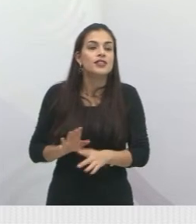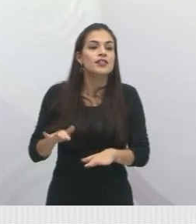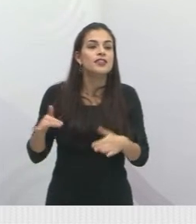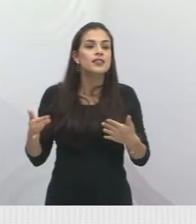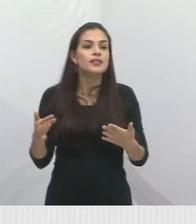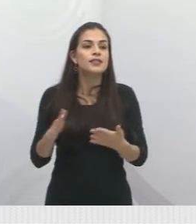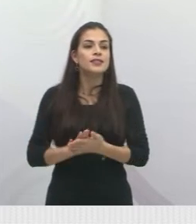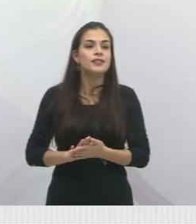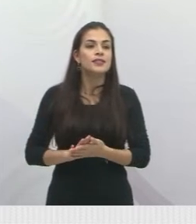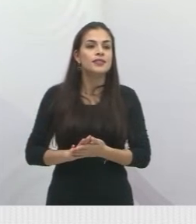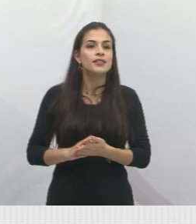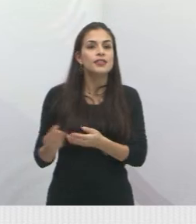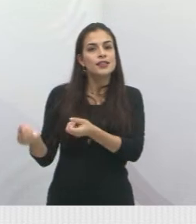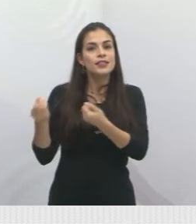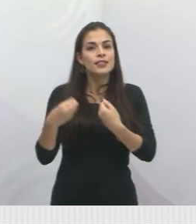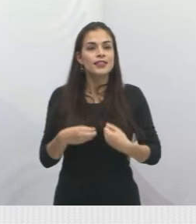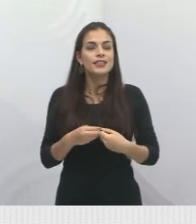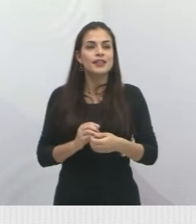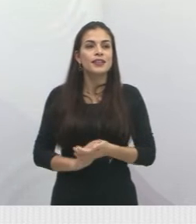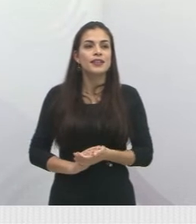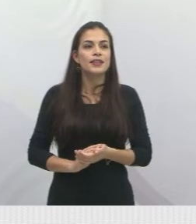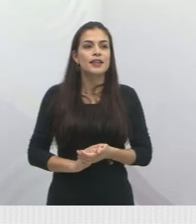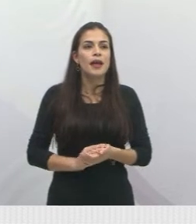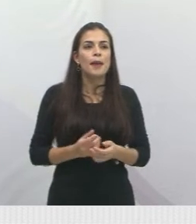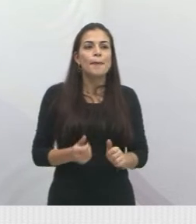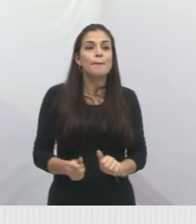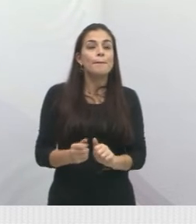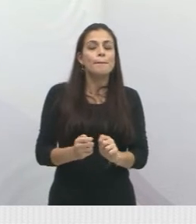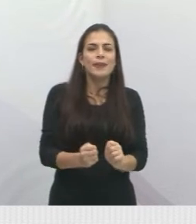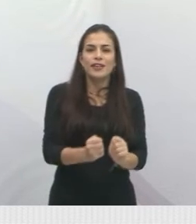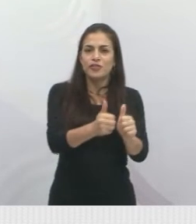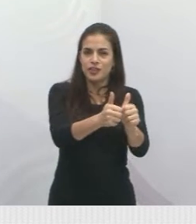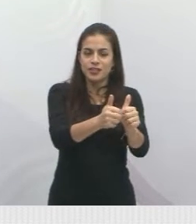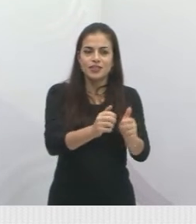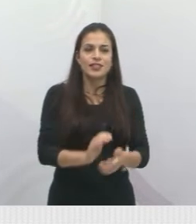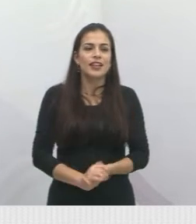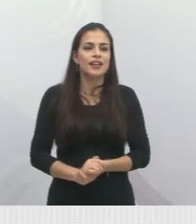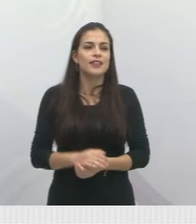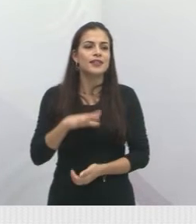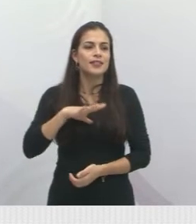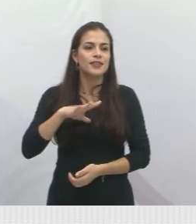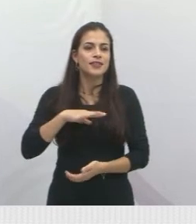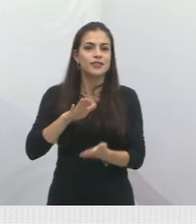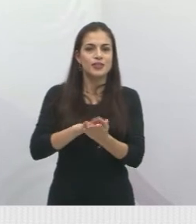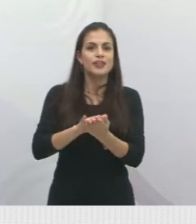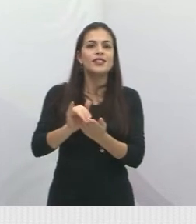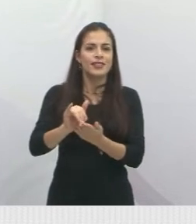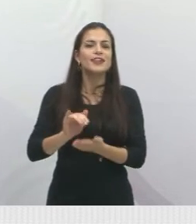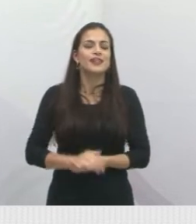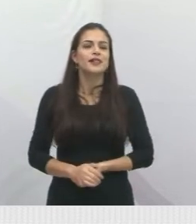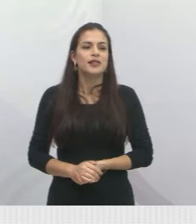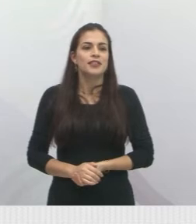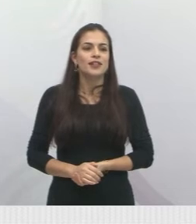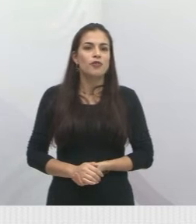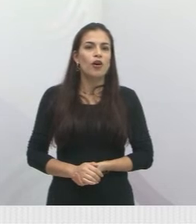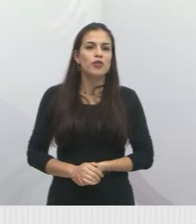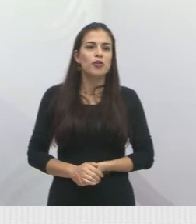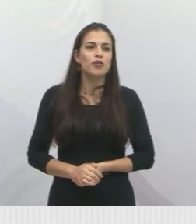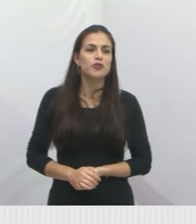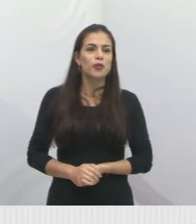em trazer benefícios para o município de Jacareí. Muito obrigado pelo seu carinho e por um olhar